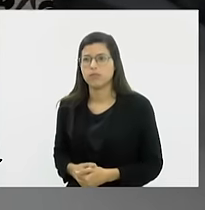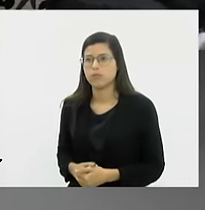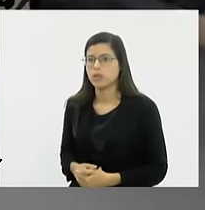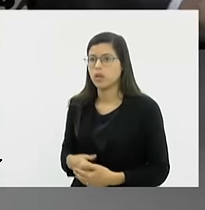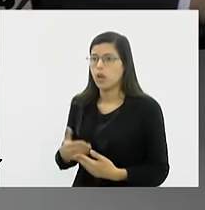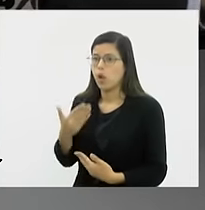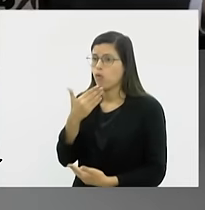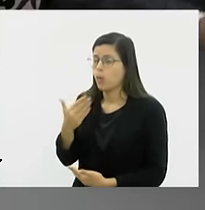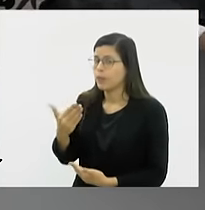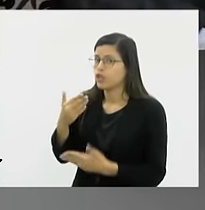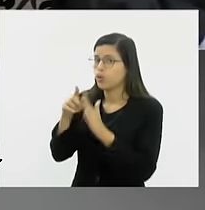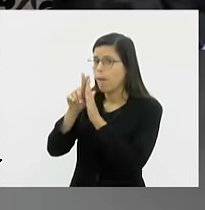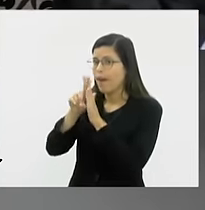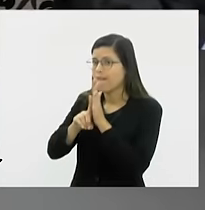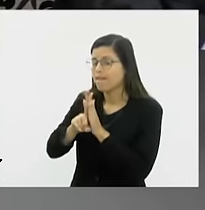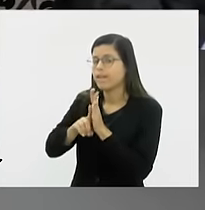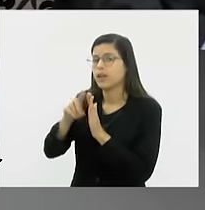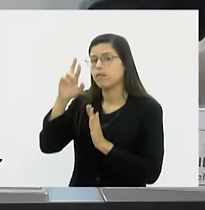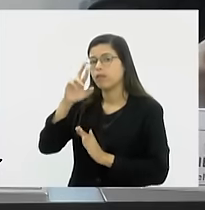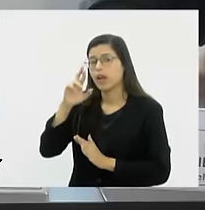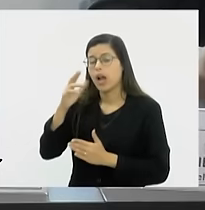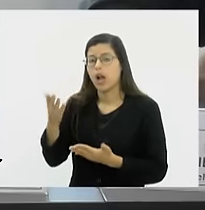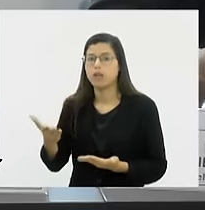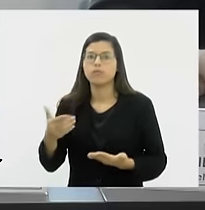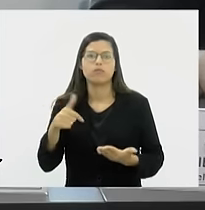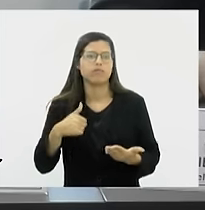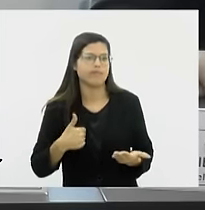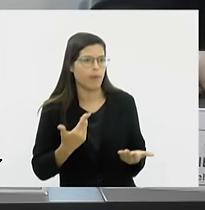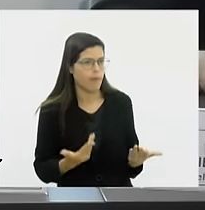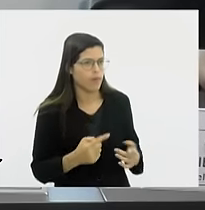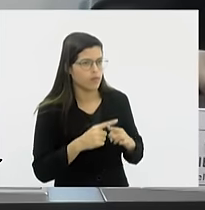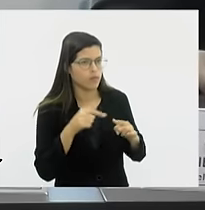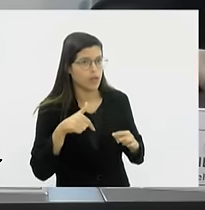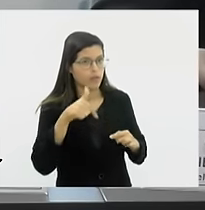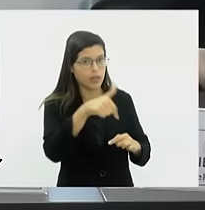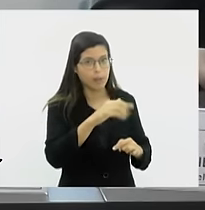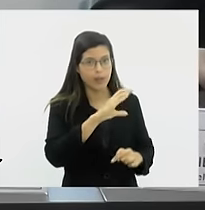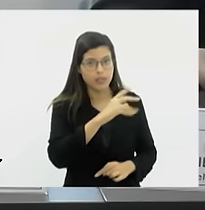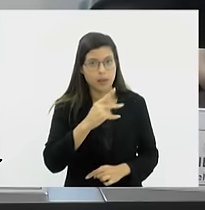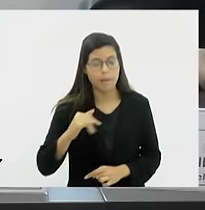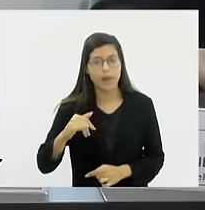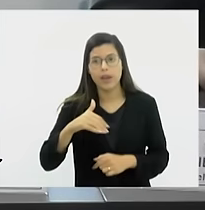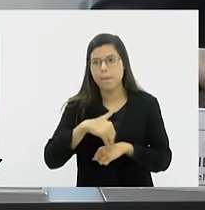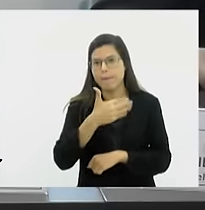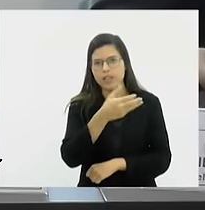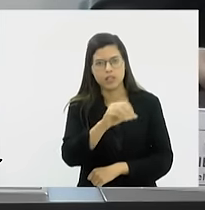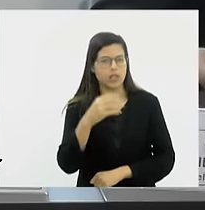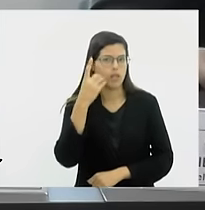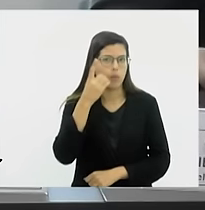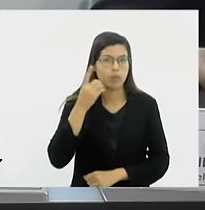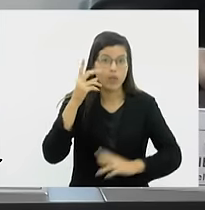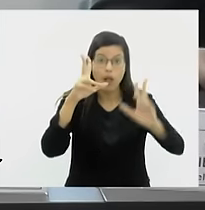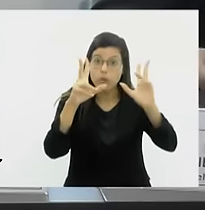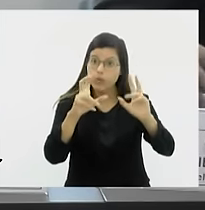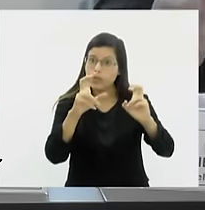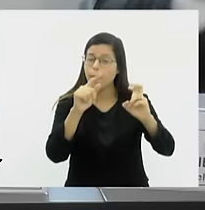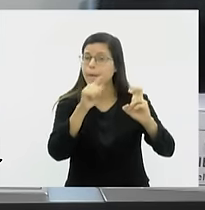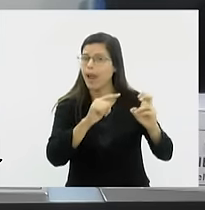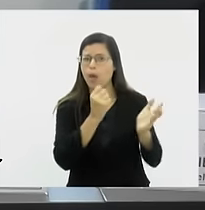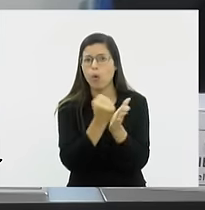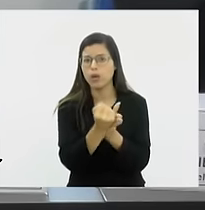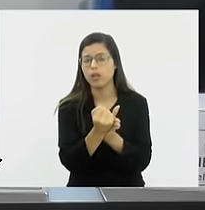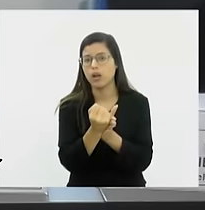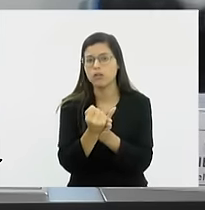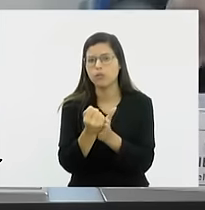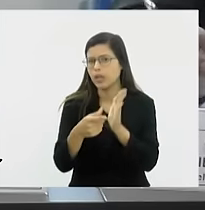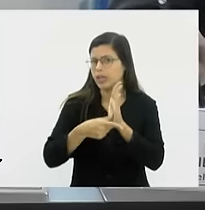e se tiver. Mas o senhor veio para uma CPI com a presença de mais de 10 deputados, e não, sabendo que o tema era exatamente esse, e o senhor não